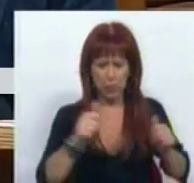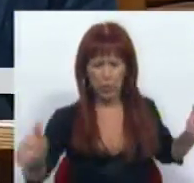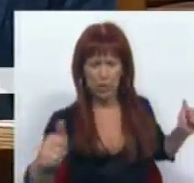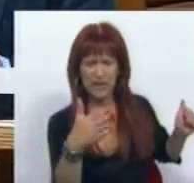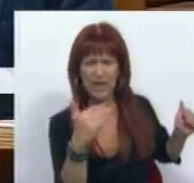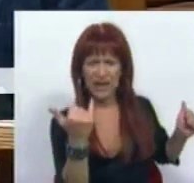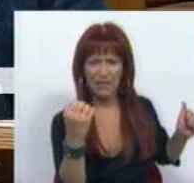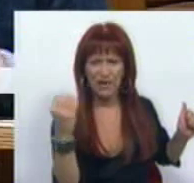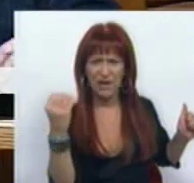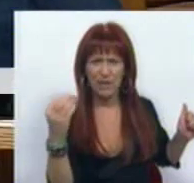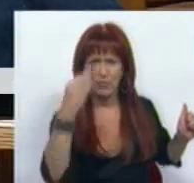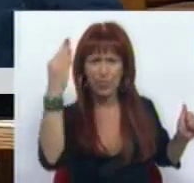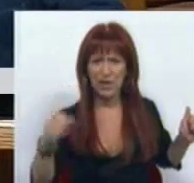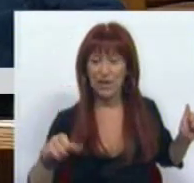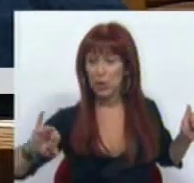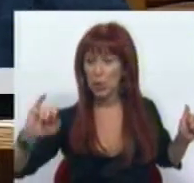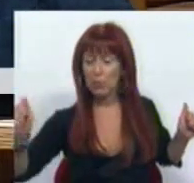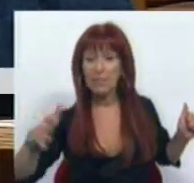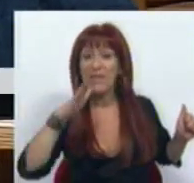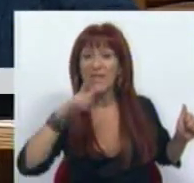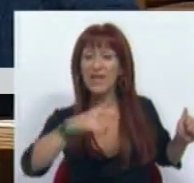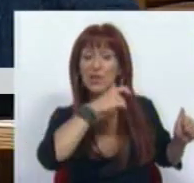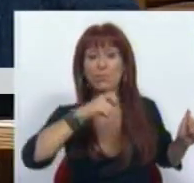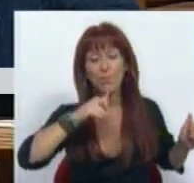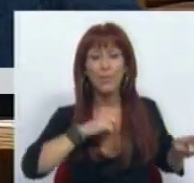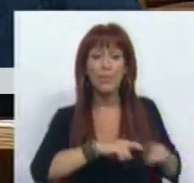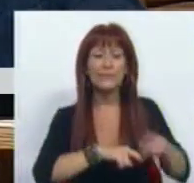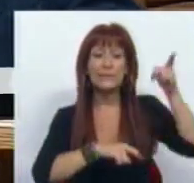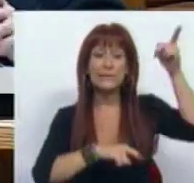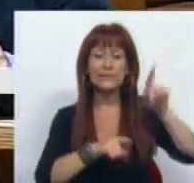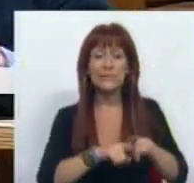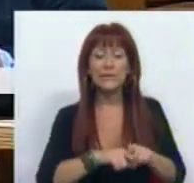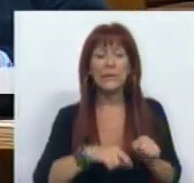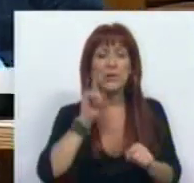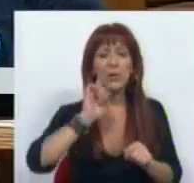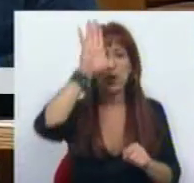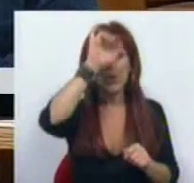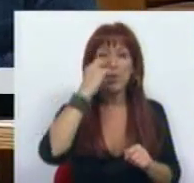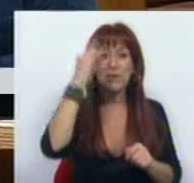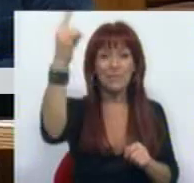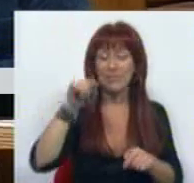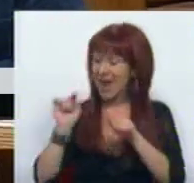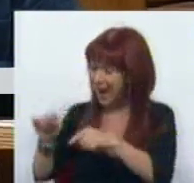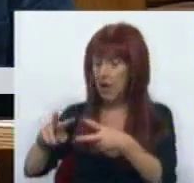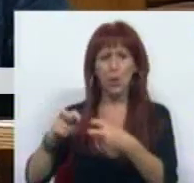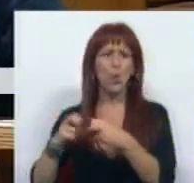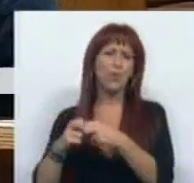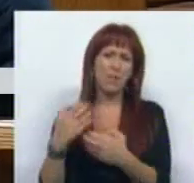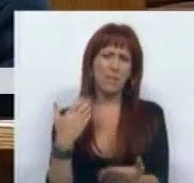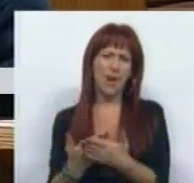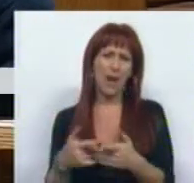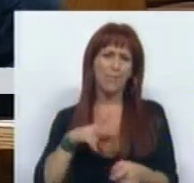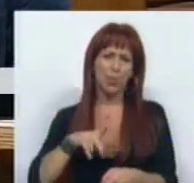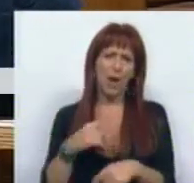seu PIB anunciados e prometidos pelos colonos da Sra. Merkel. É esse exatamente o problema que enfrenta